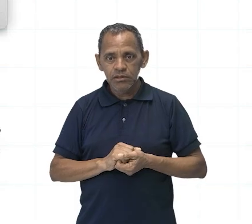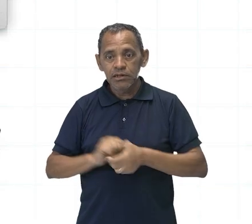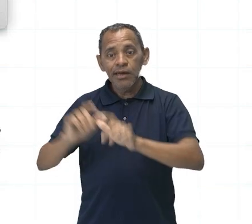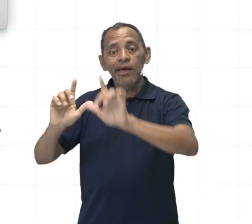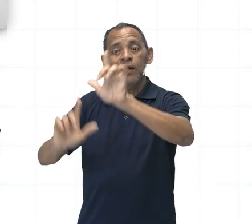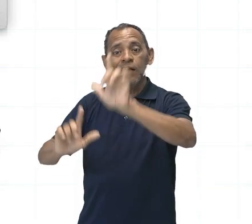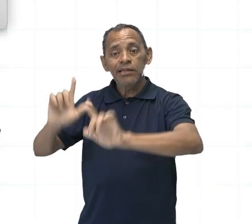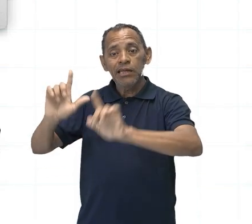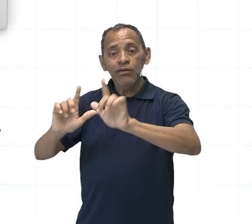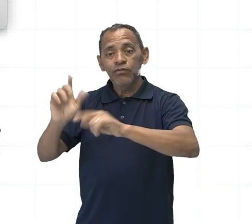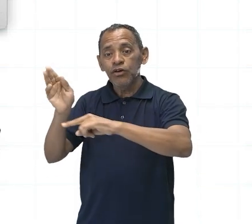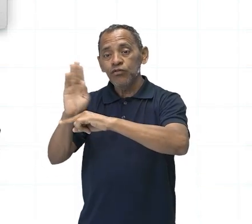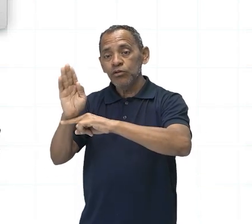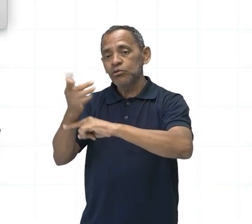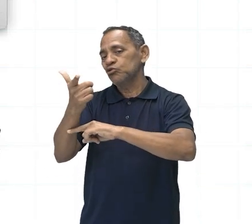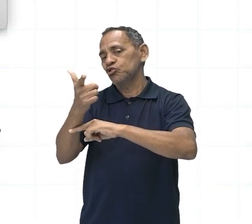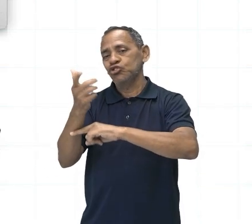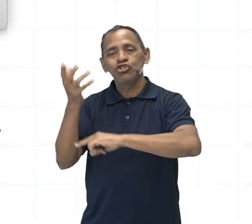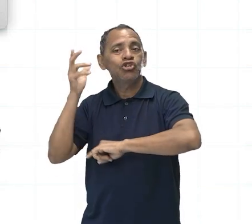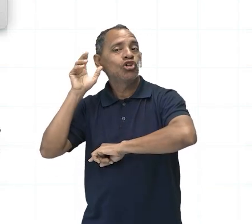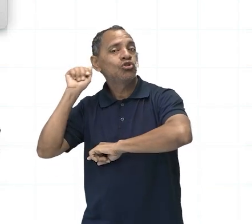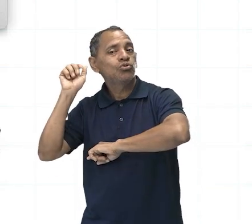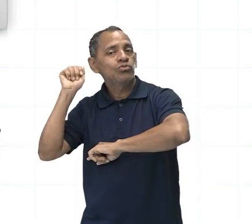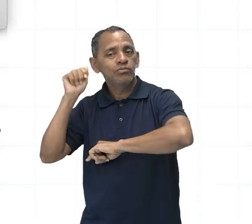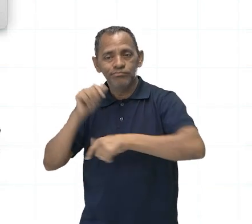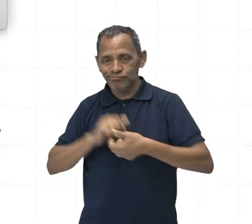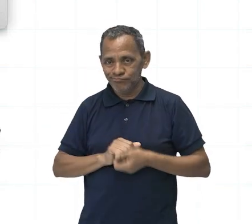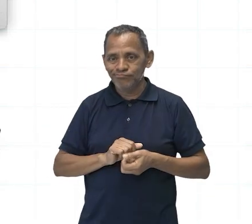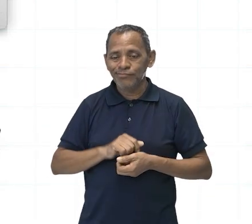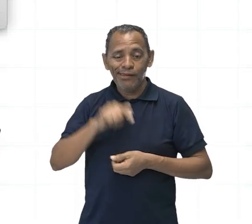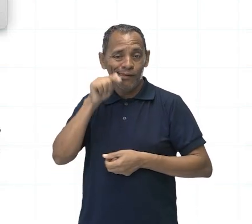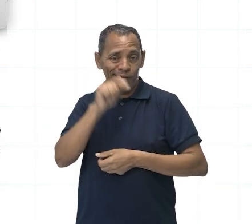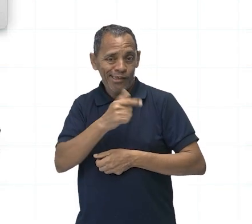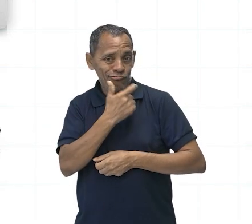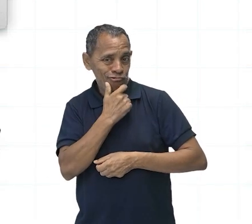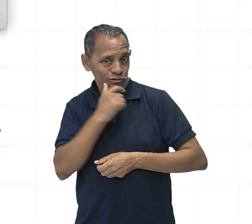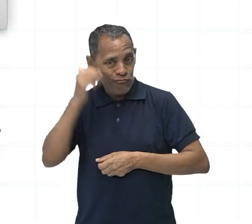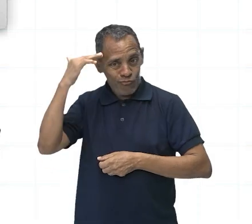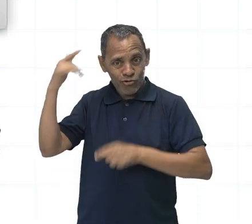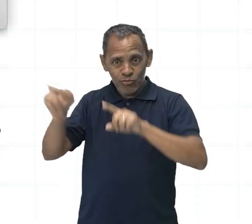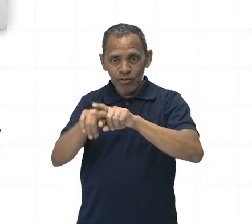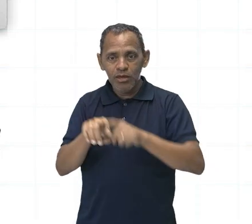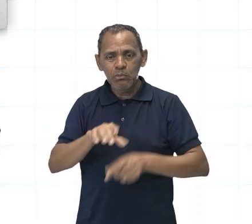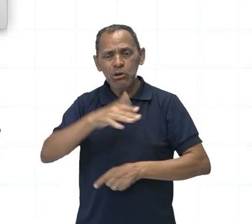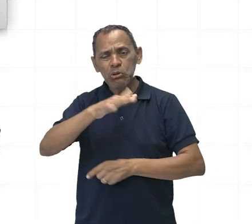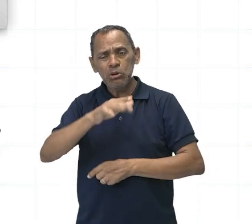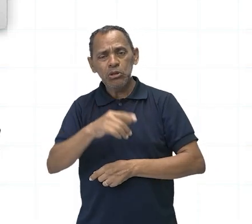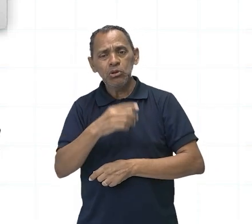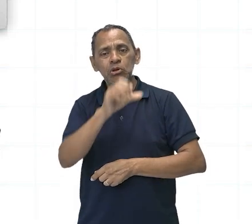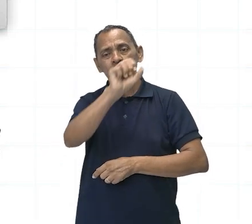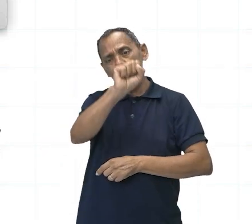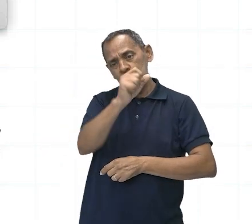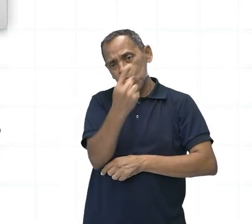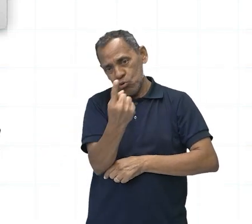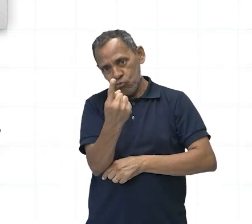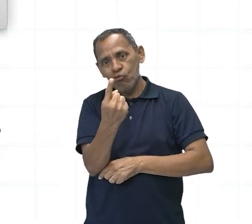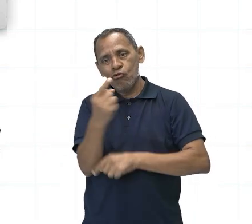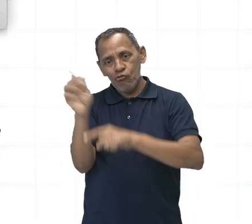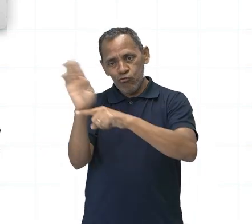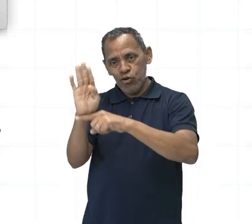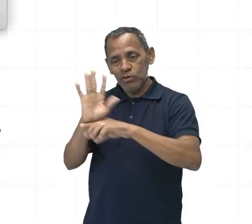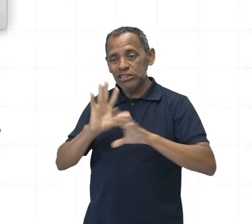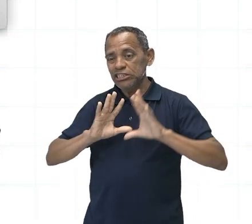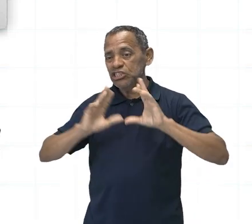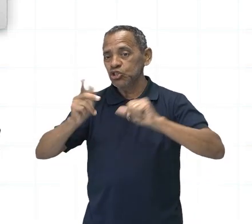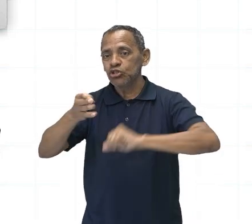aí, a TV, os filmes, não havia sonorização. Então, o Chaplin fez mais ou menos